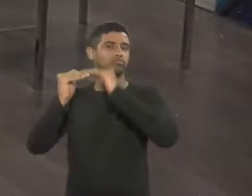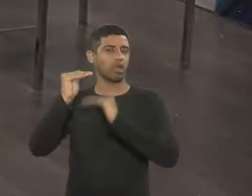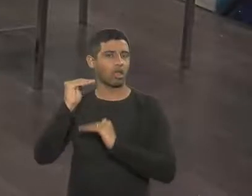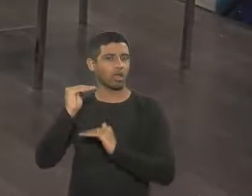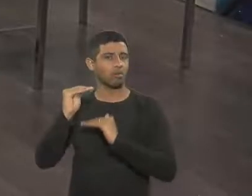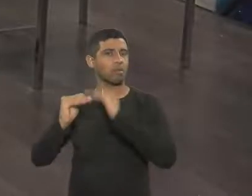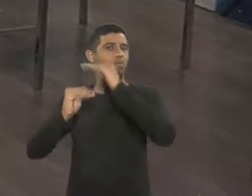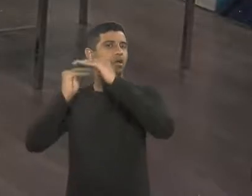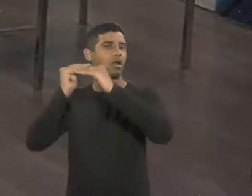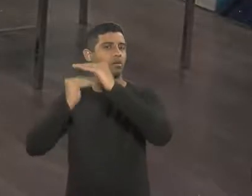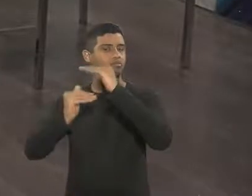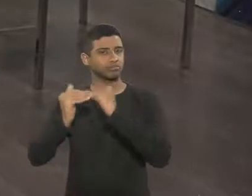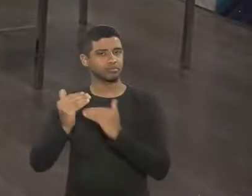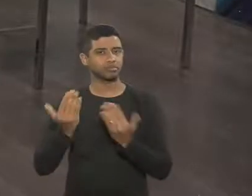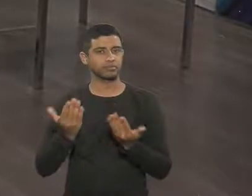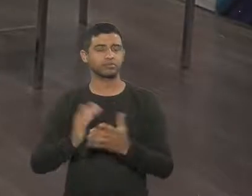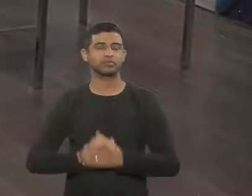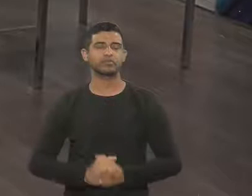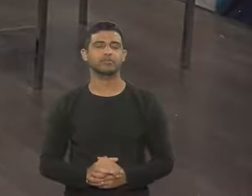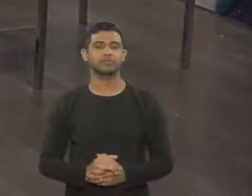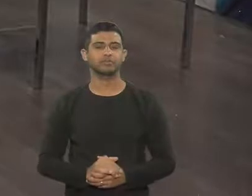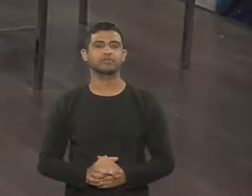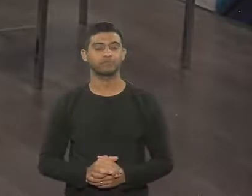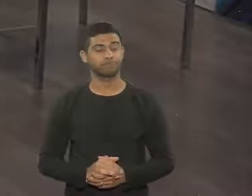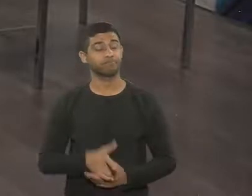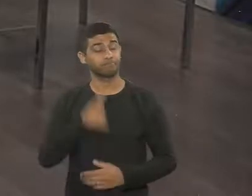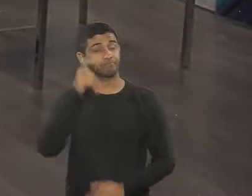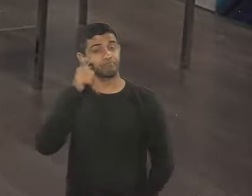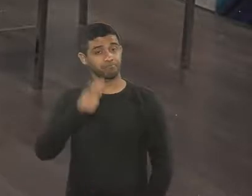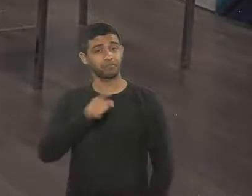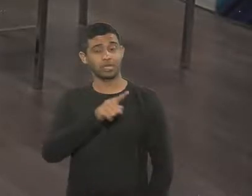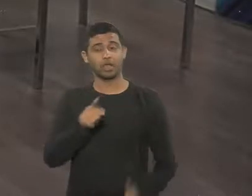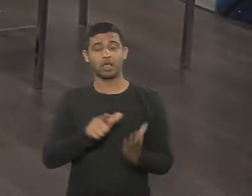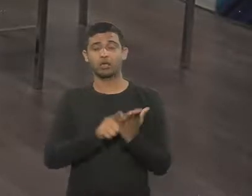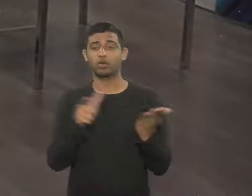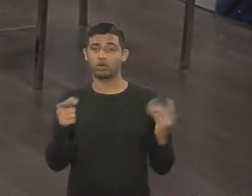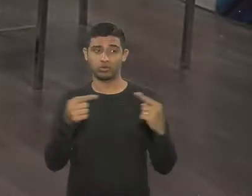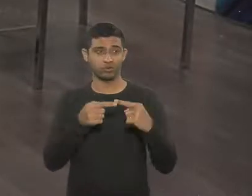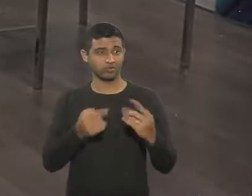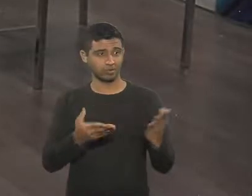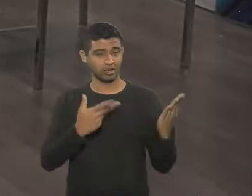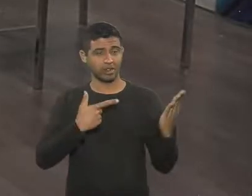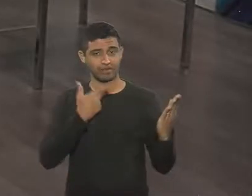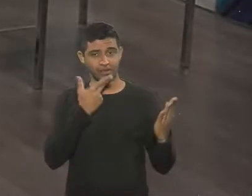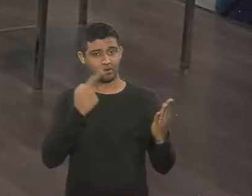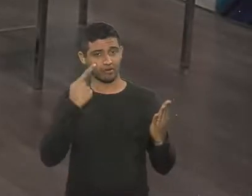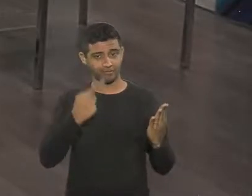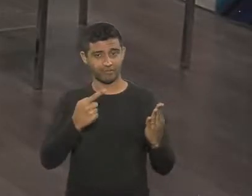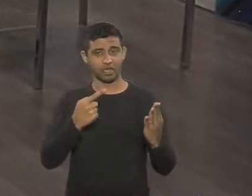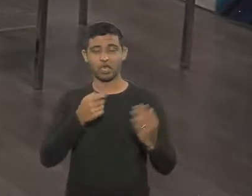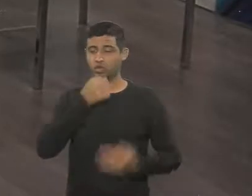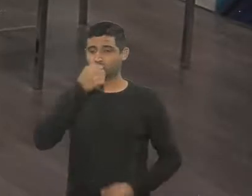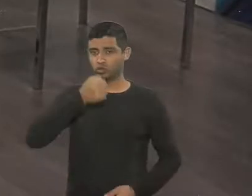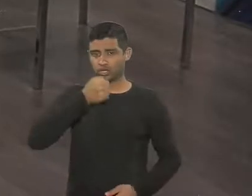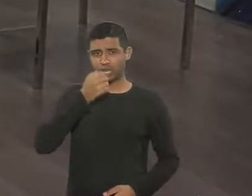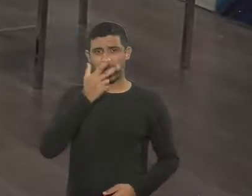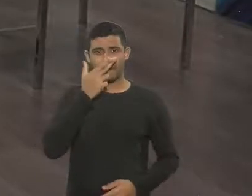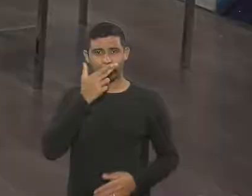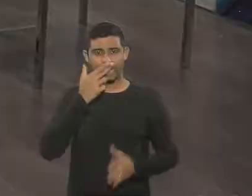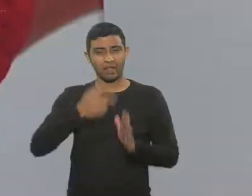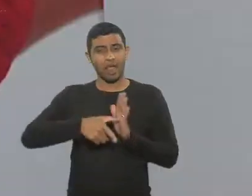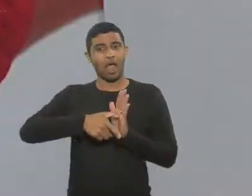volta. Avança e volta. A invenção do jornalismo se deu exatamente por causa disso, assim, de certa maneira o jornalismo antecipa